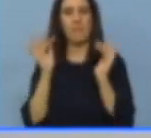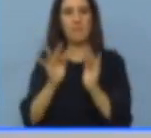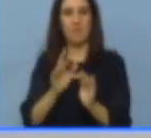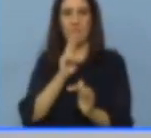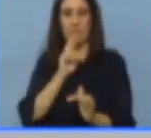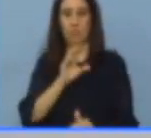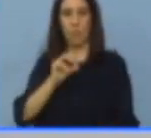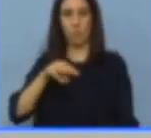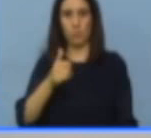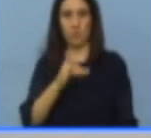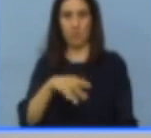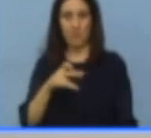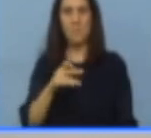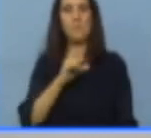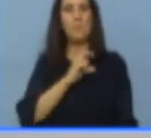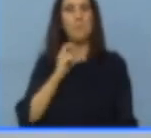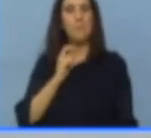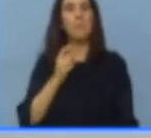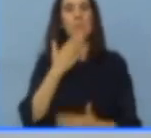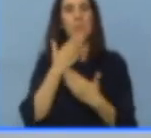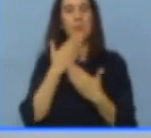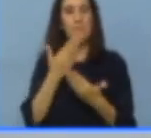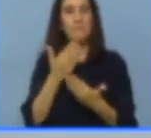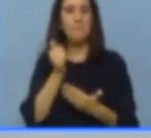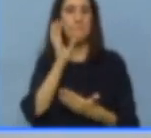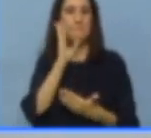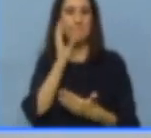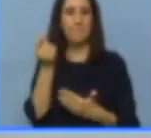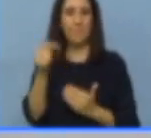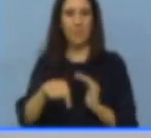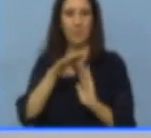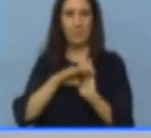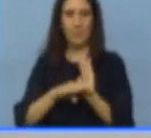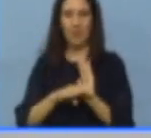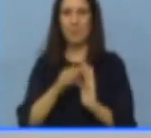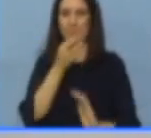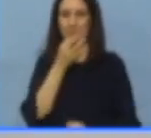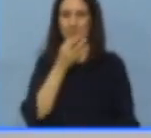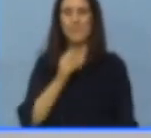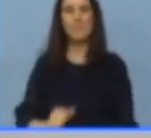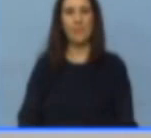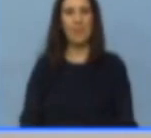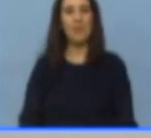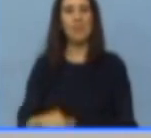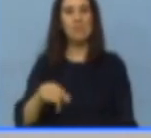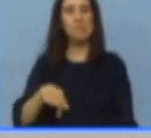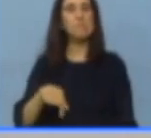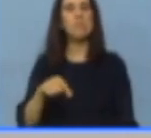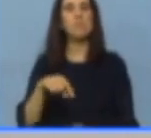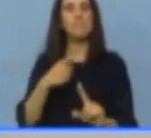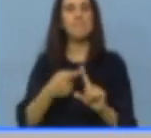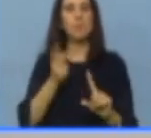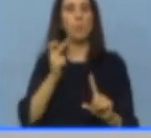Padre José Vieira, obrigado por estar neste programa. Obrigado, Paulo, neste ano, comemorando os 70 anos de presença em Portugal e os